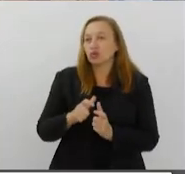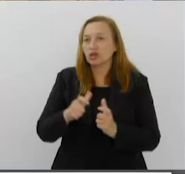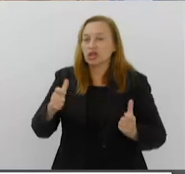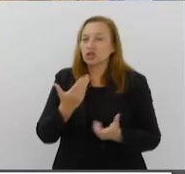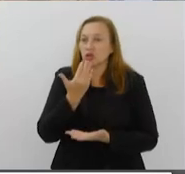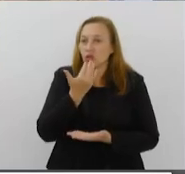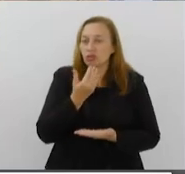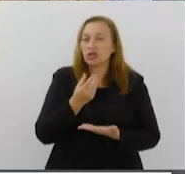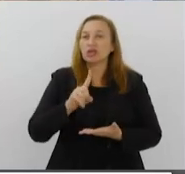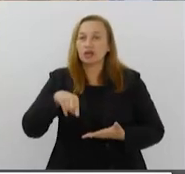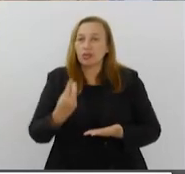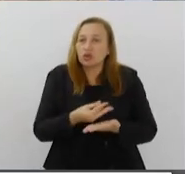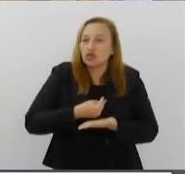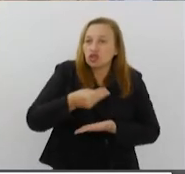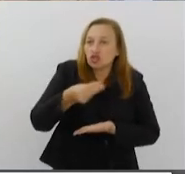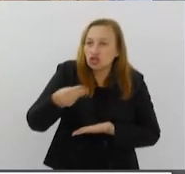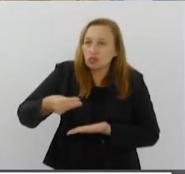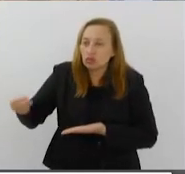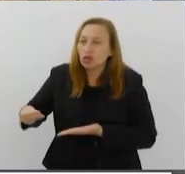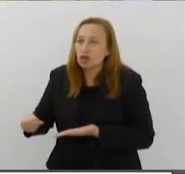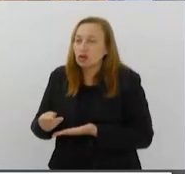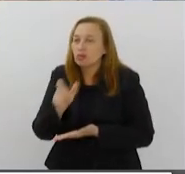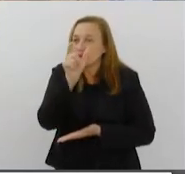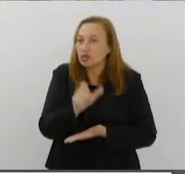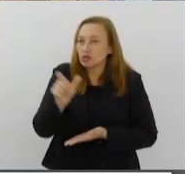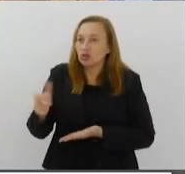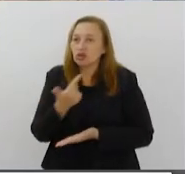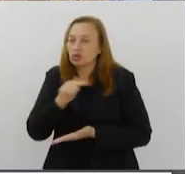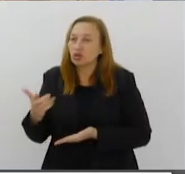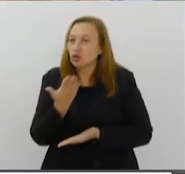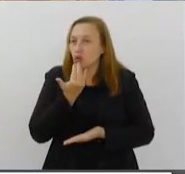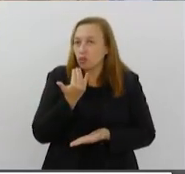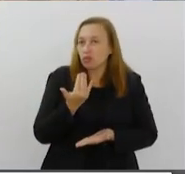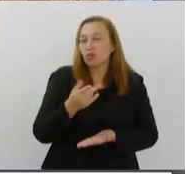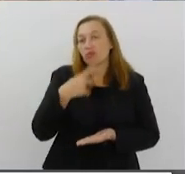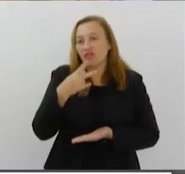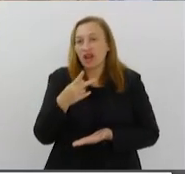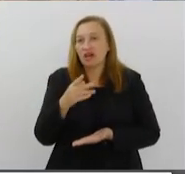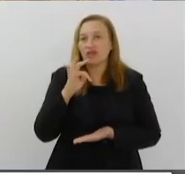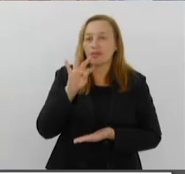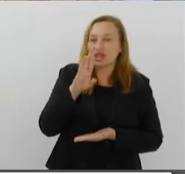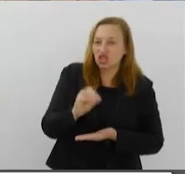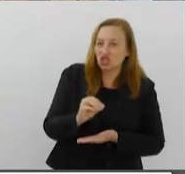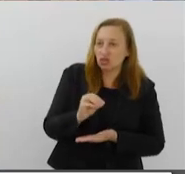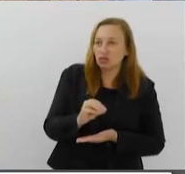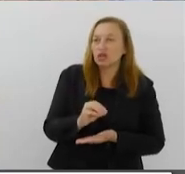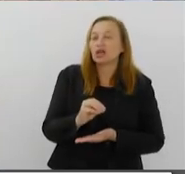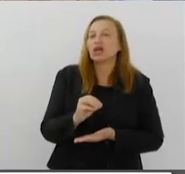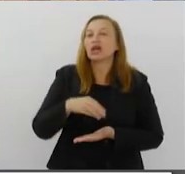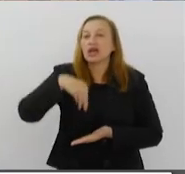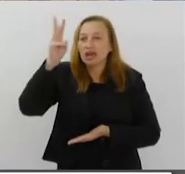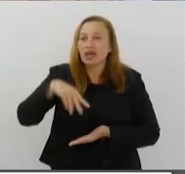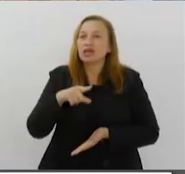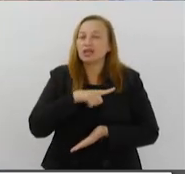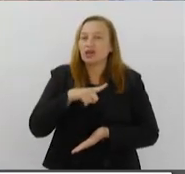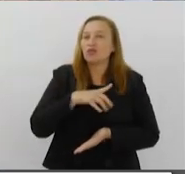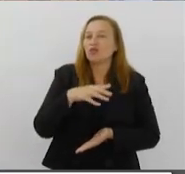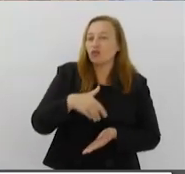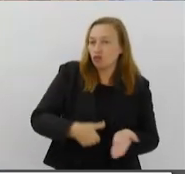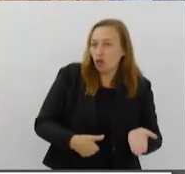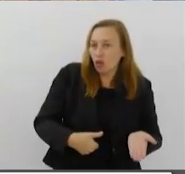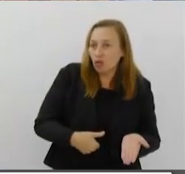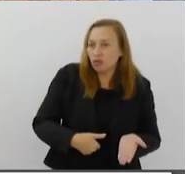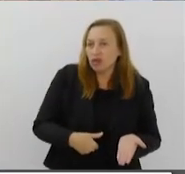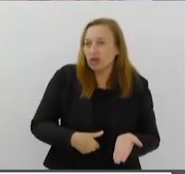e distribuir para pessoas que não tinham o que comer, né? Pois, como dizia Betinho, quem tem fome tem pressa. E